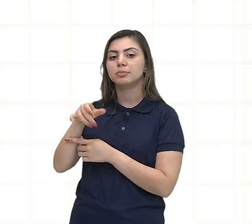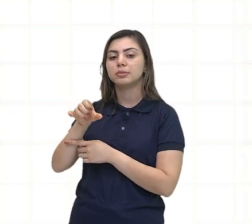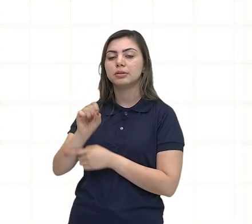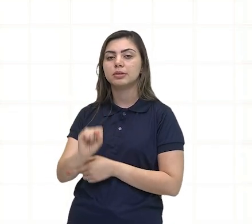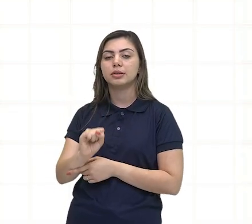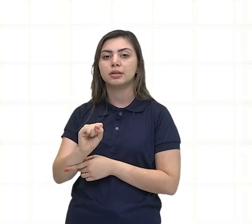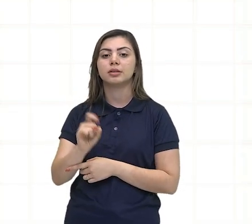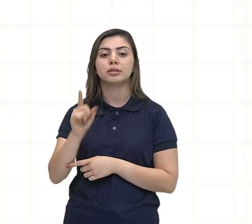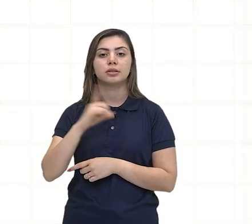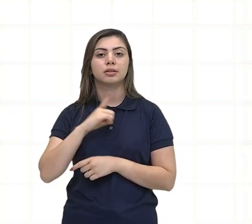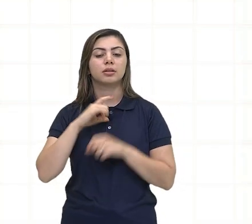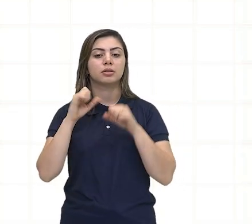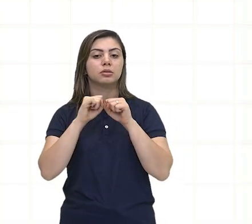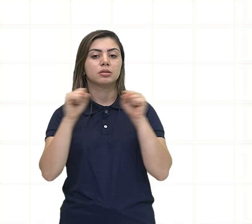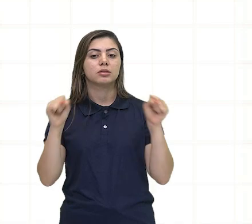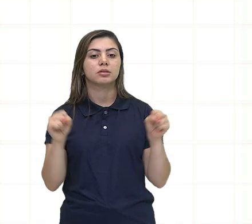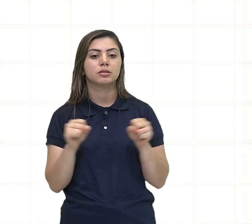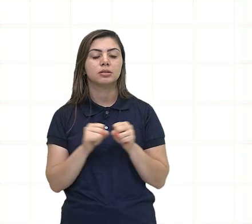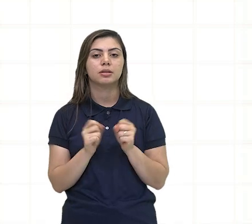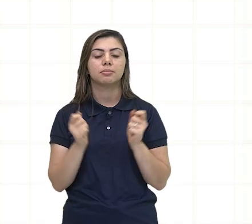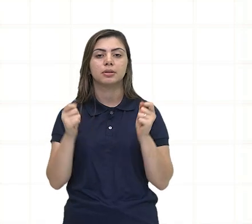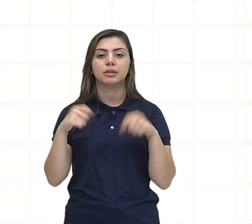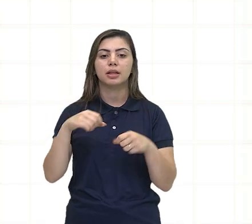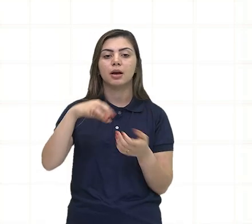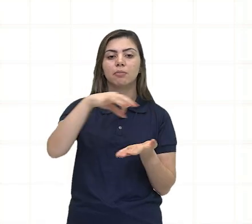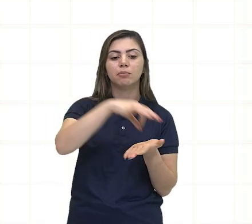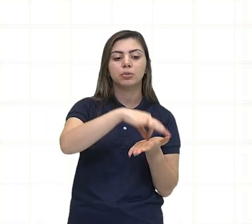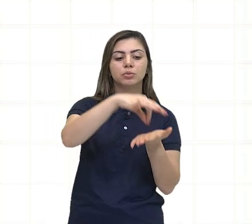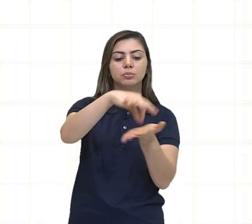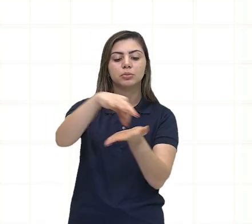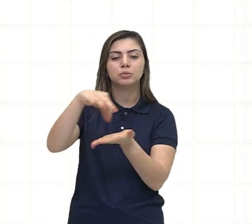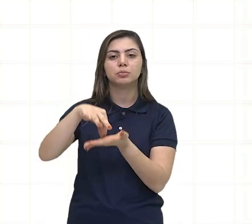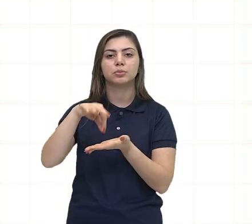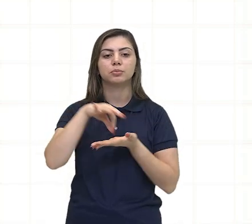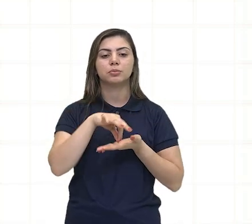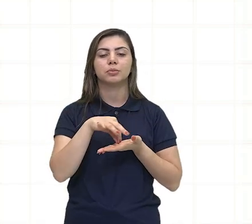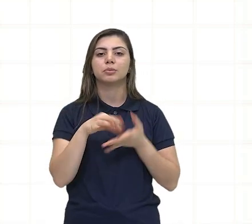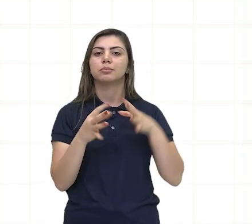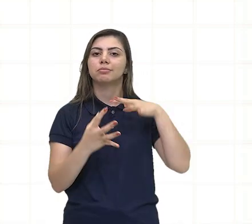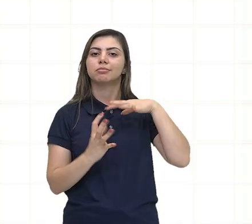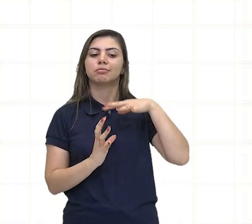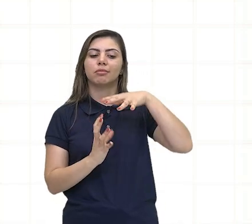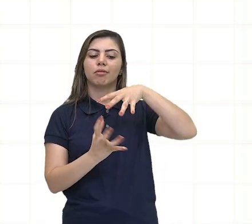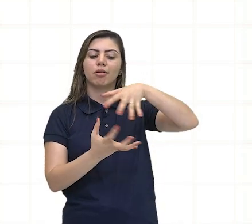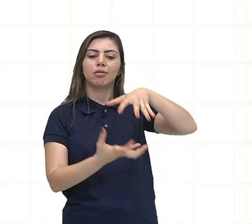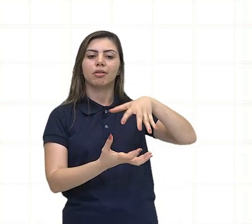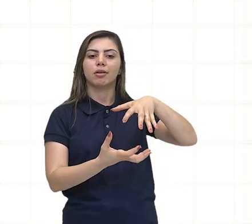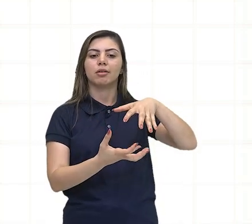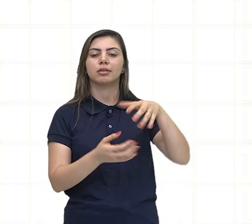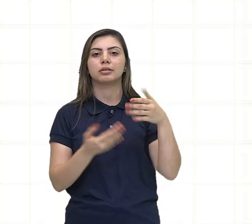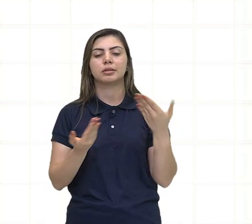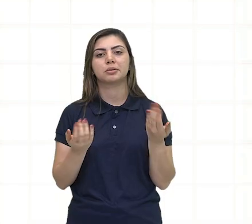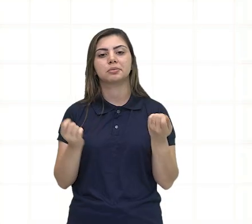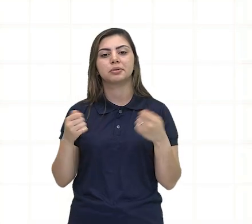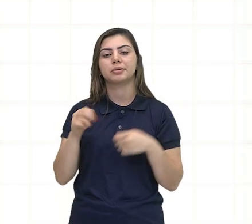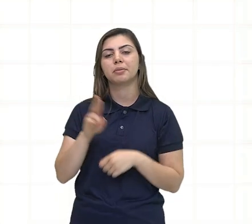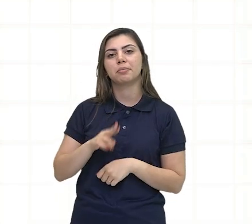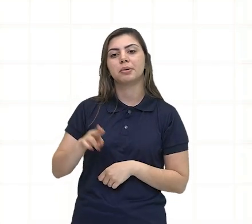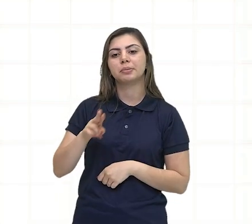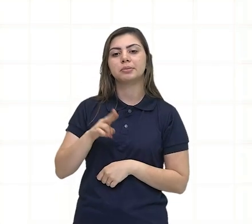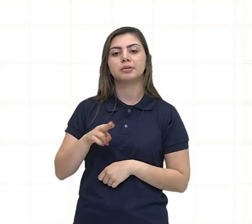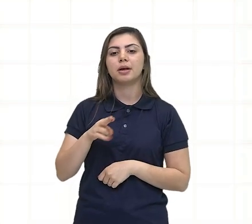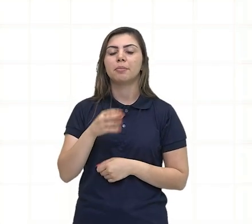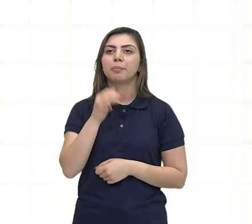do GPS permite a localização de pontos sobre a superfície da Terra. Então, eu posso utilizar o